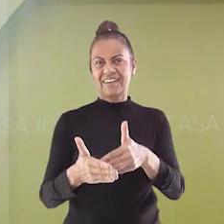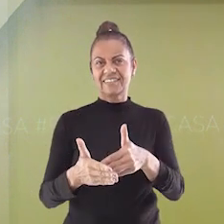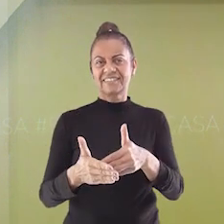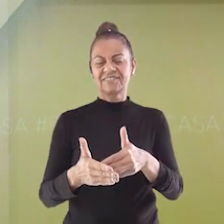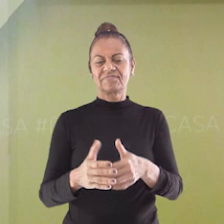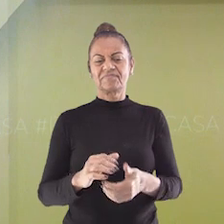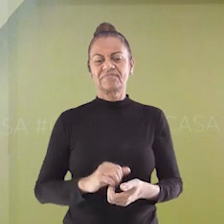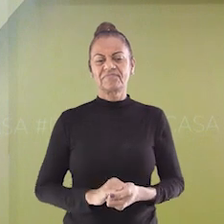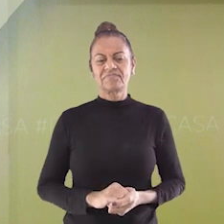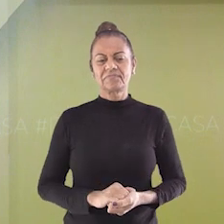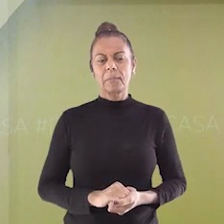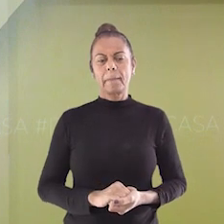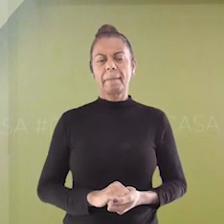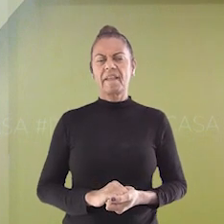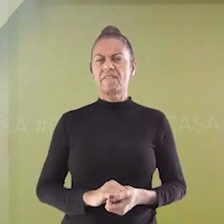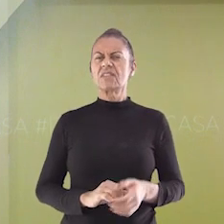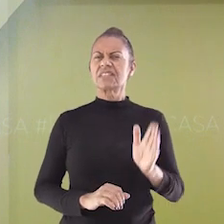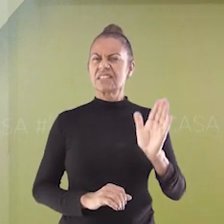tempo assim?